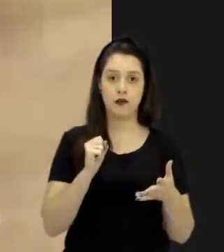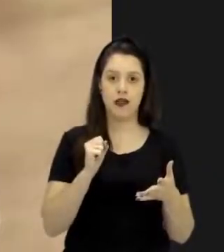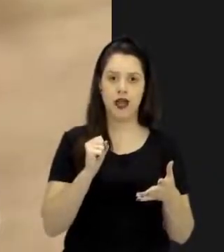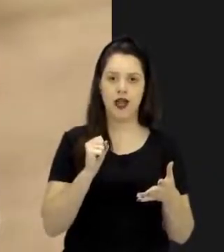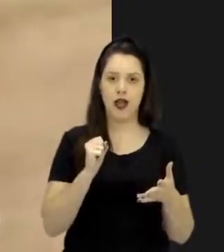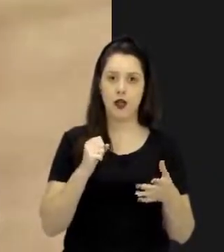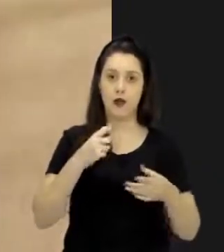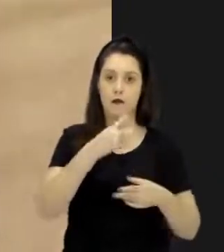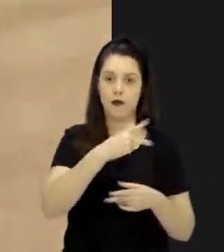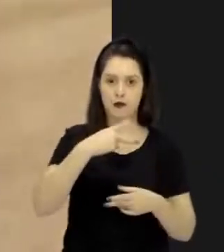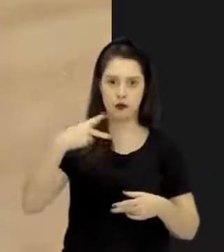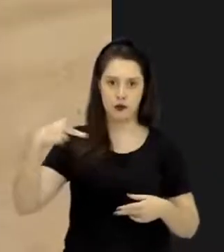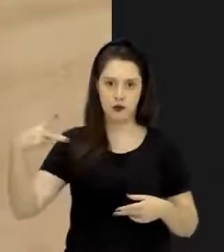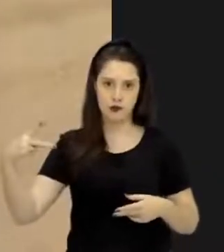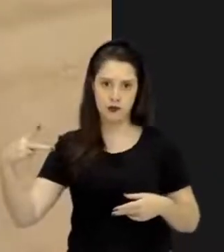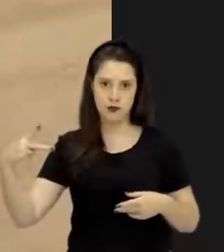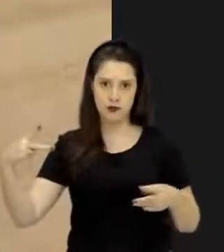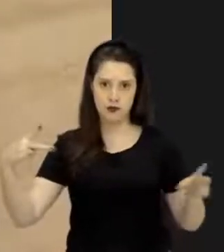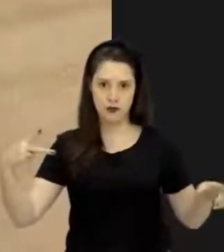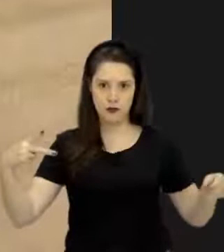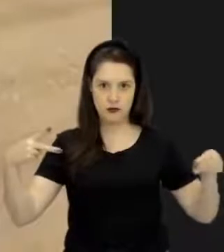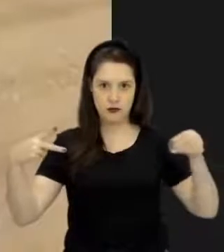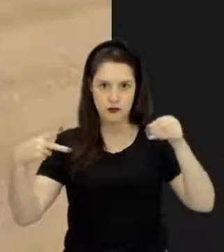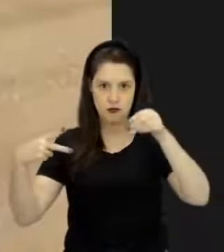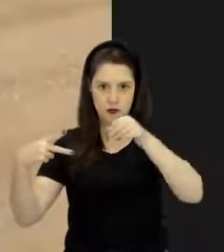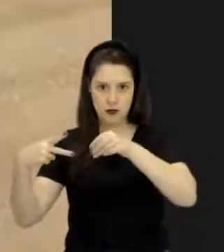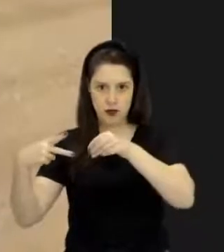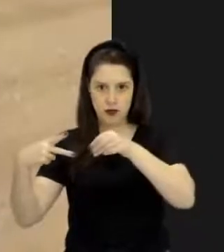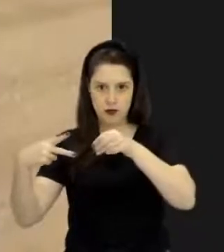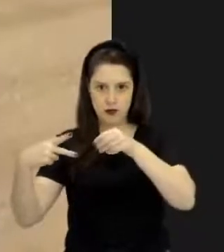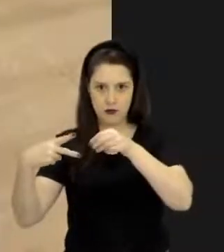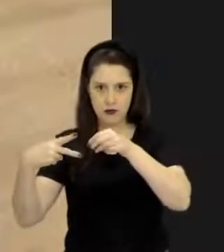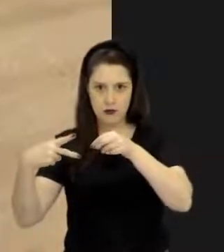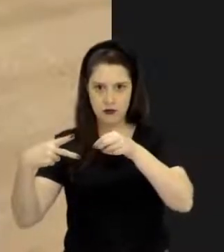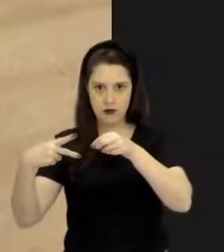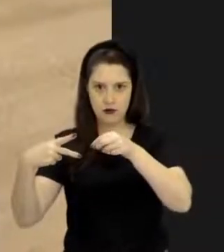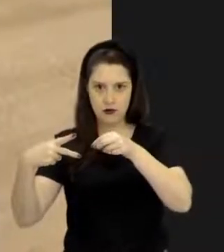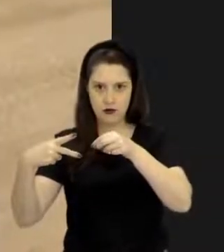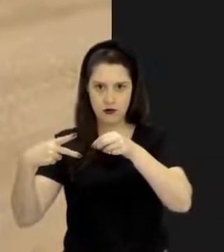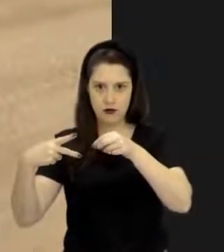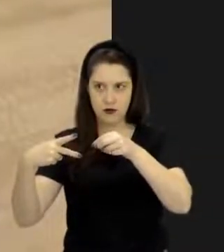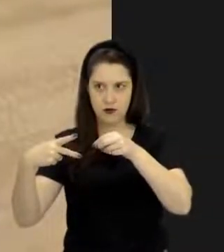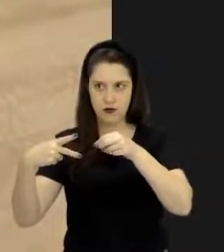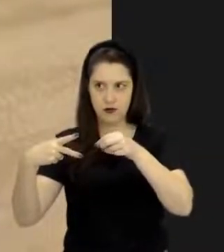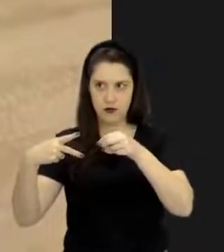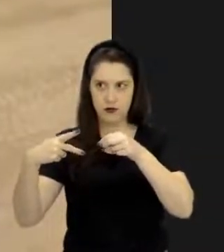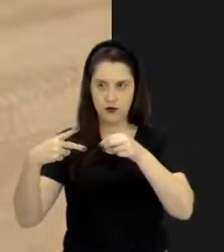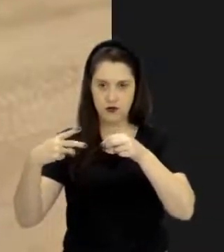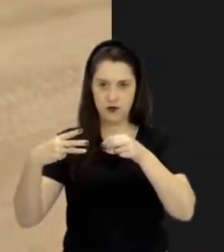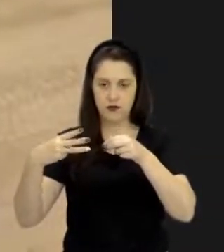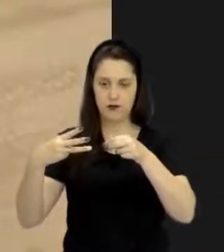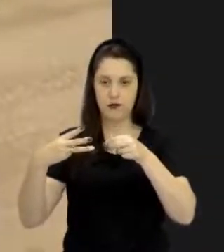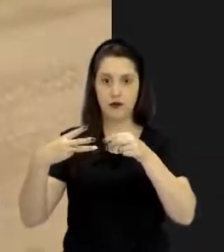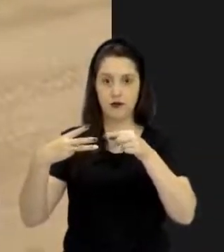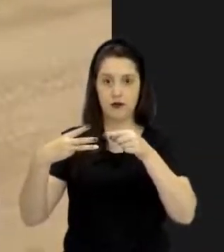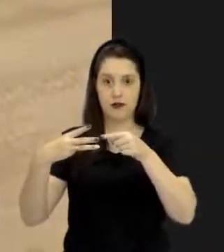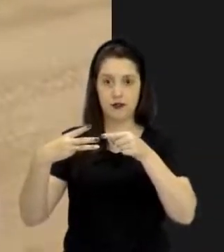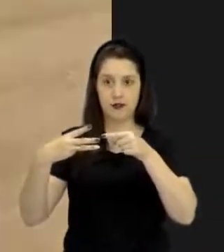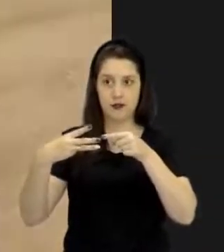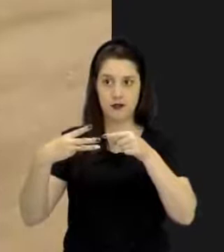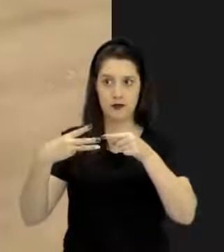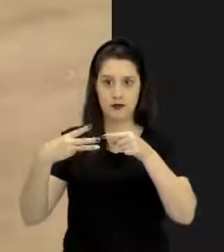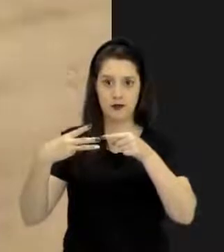eu vou pegar aqui, vou ligar aqui na perninha do meio. Pode ser perninha do meio, qual que você quiser, tá?